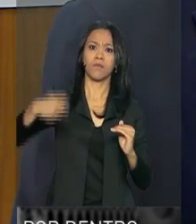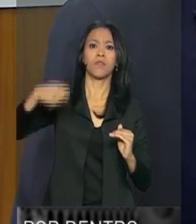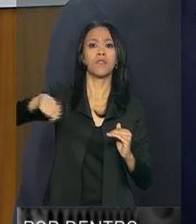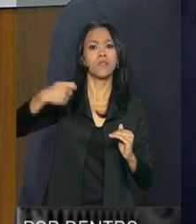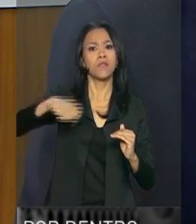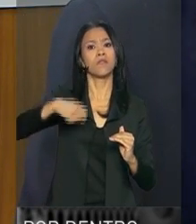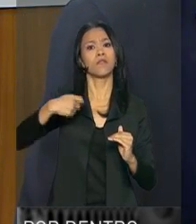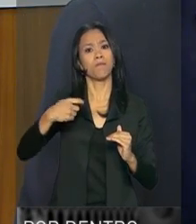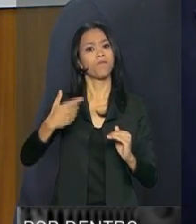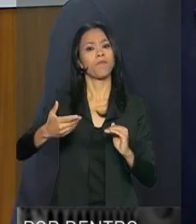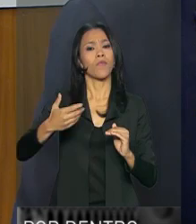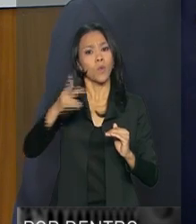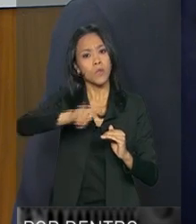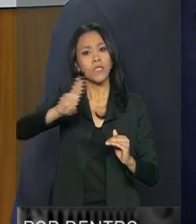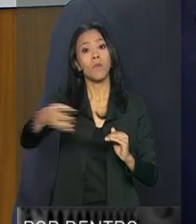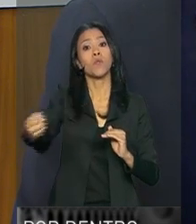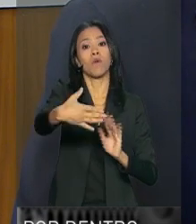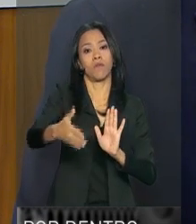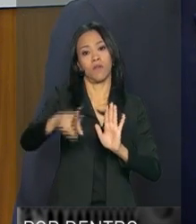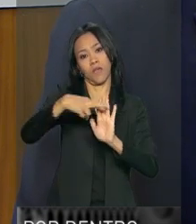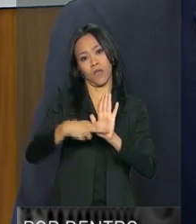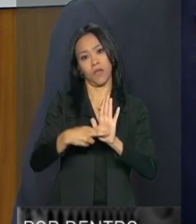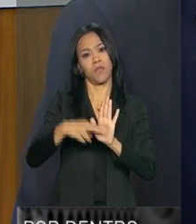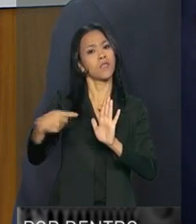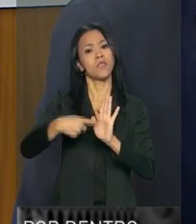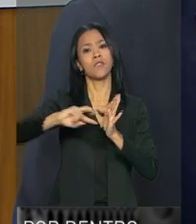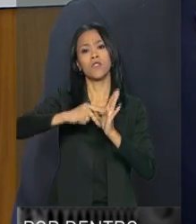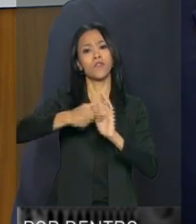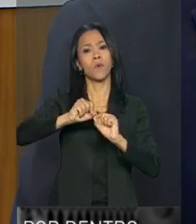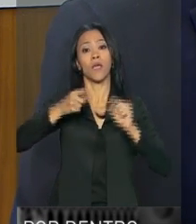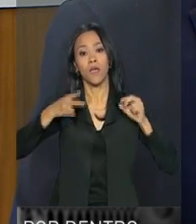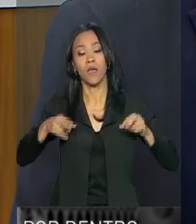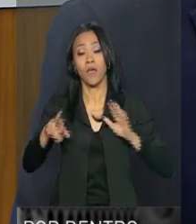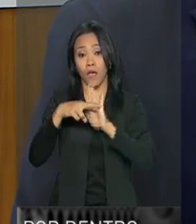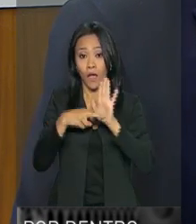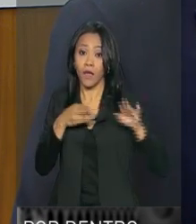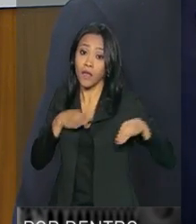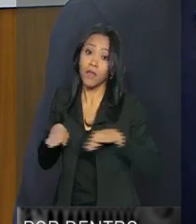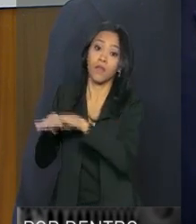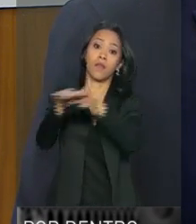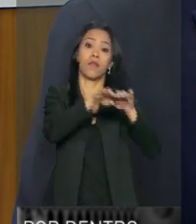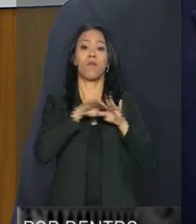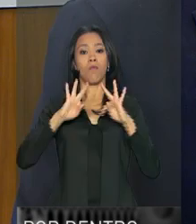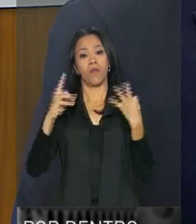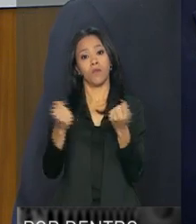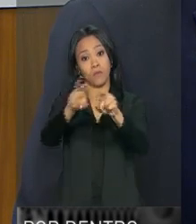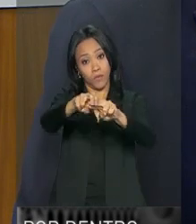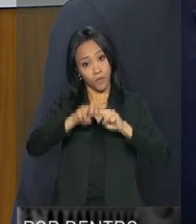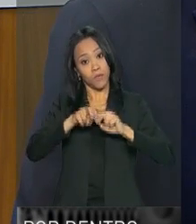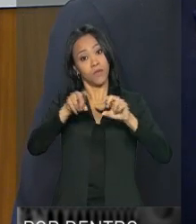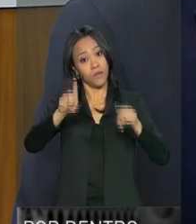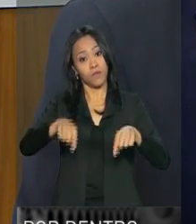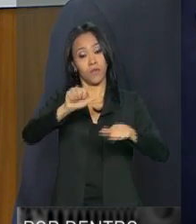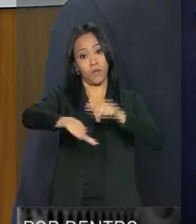que está sendo proposto regra igual para todos é só isso reforma da previdência resumidamente poderia ser chamado